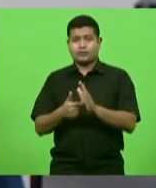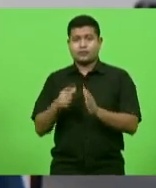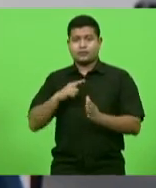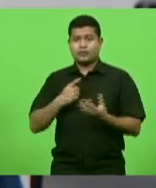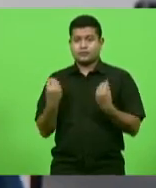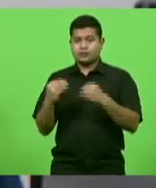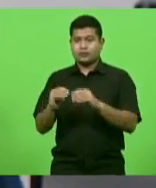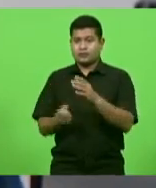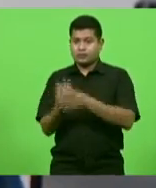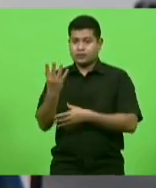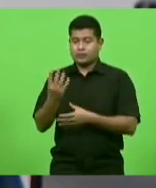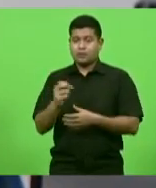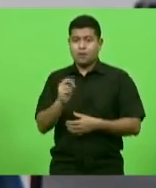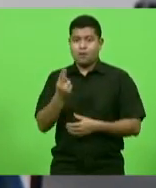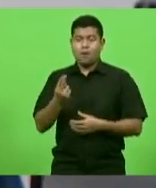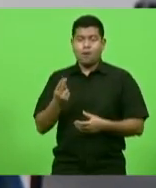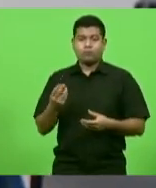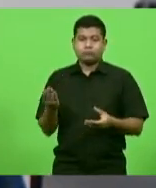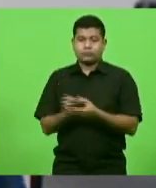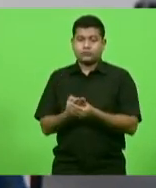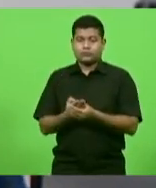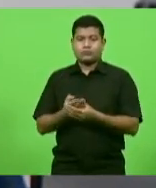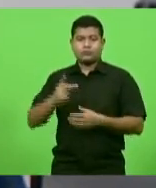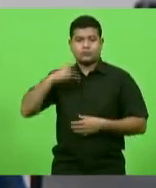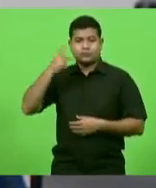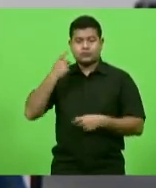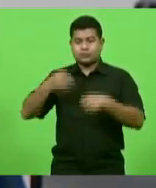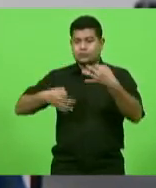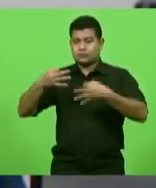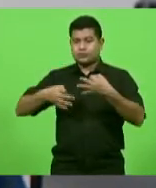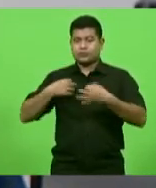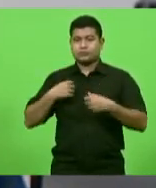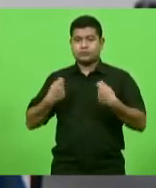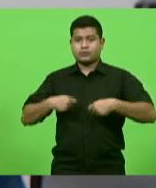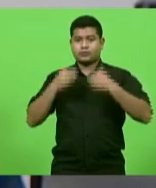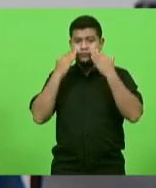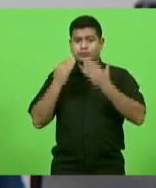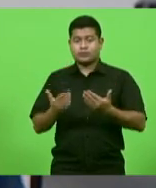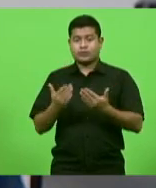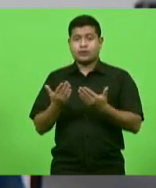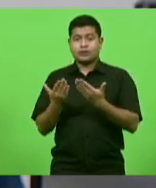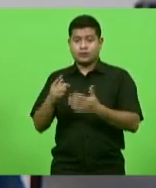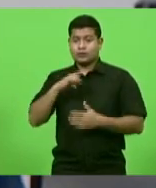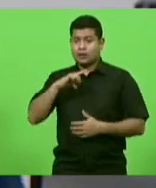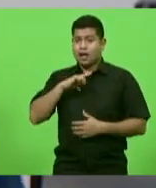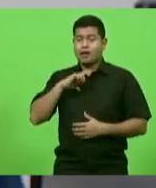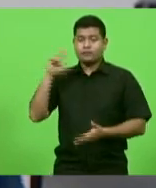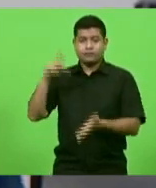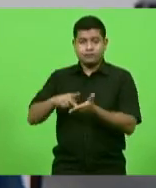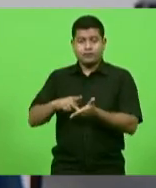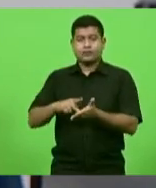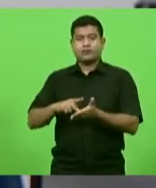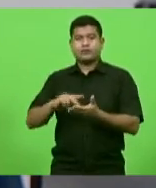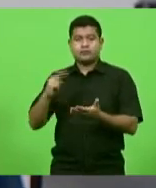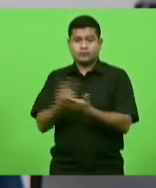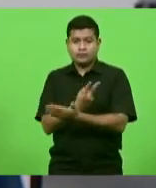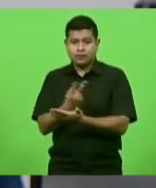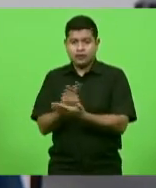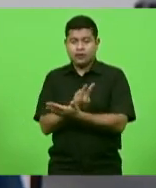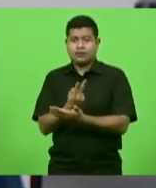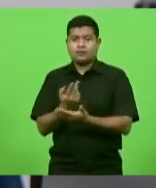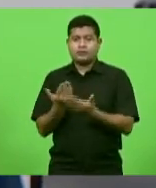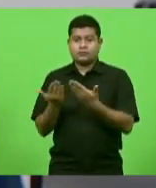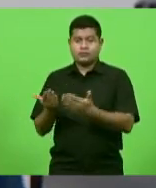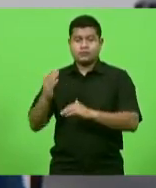numa ação penal ou no caso procedimento político-social aqui se demonstrar de forma inequívoca que houve materialização e uma